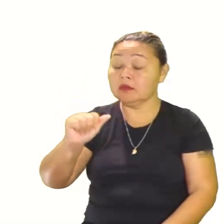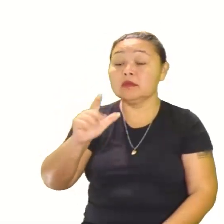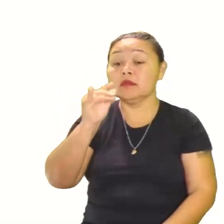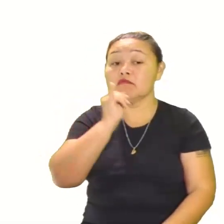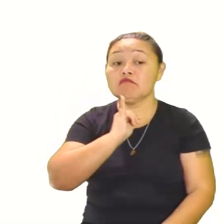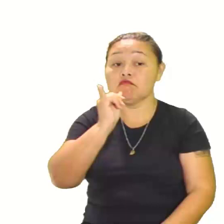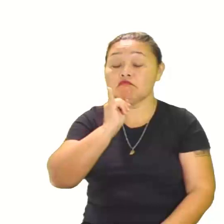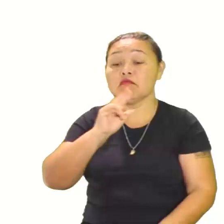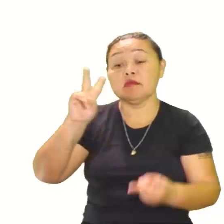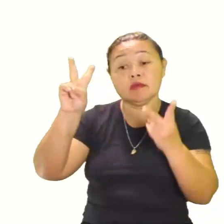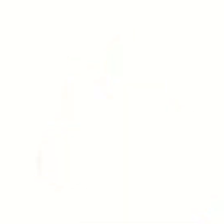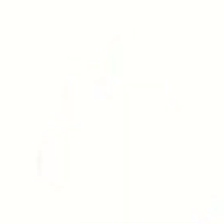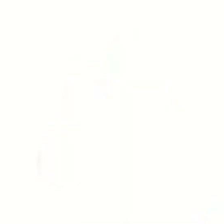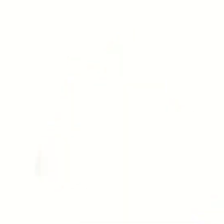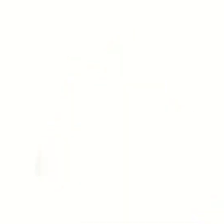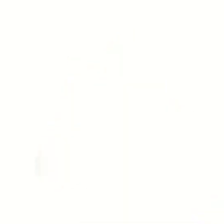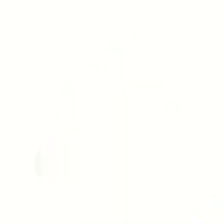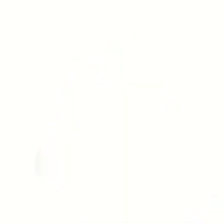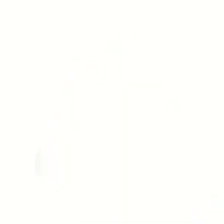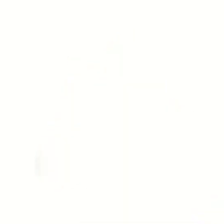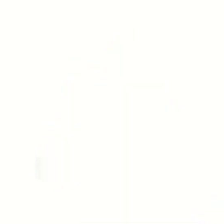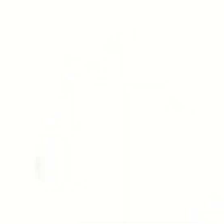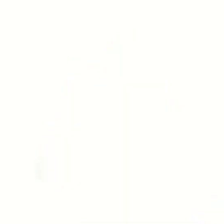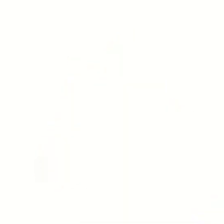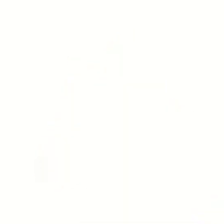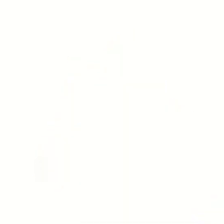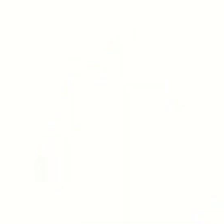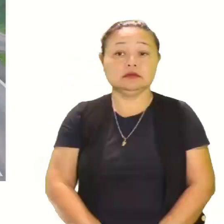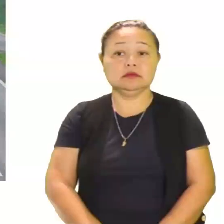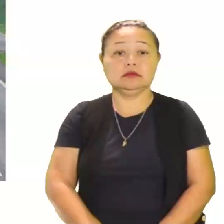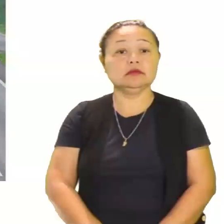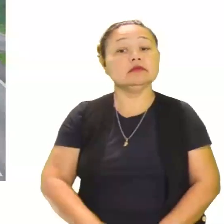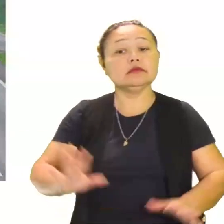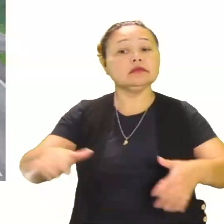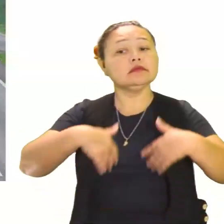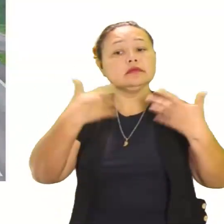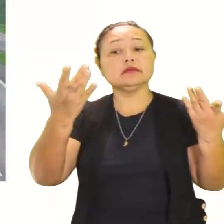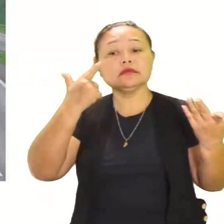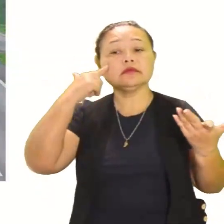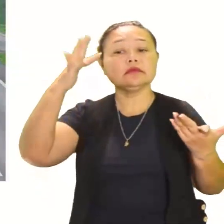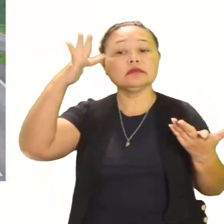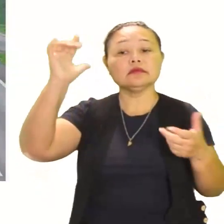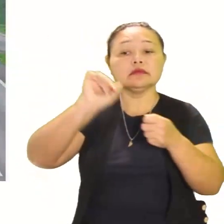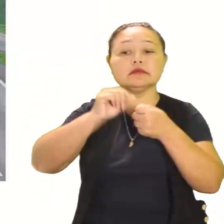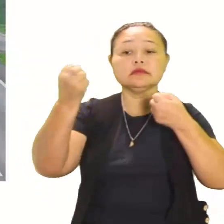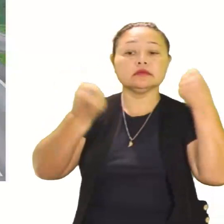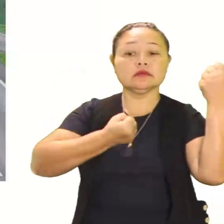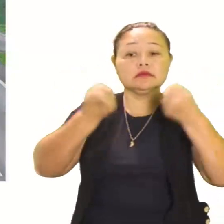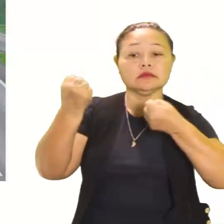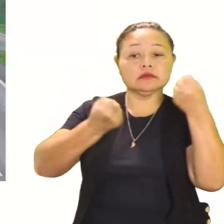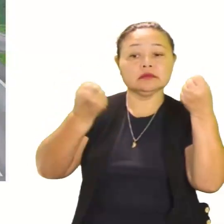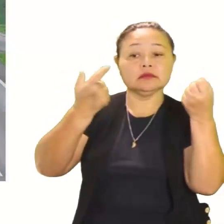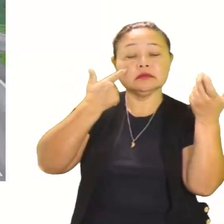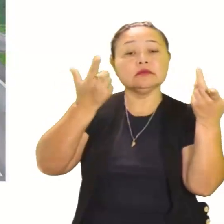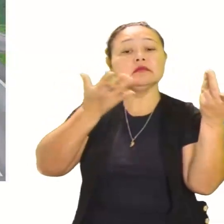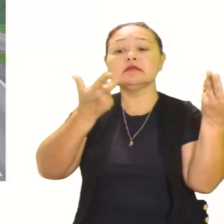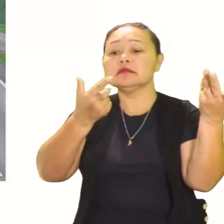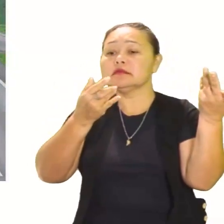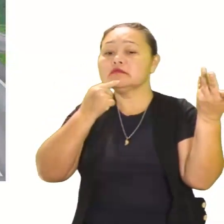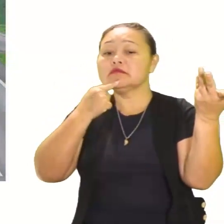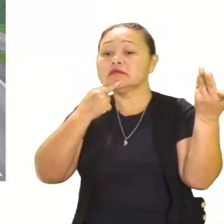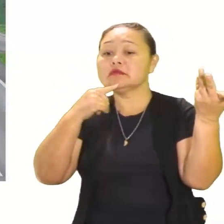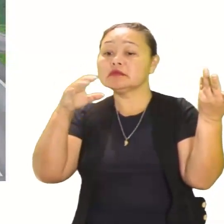são exemplos de grandezas vetoriais. Então, vamos imaginar agora um carro andando, professor Maurício,